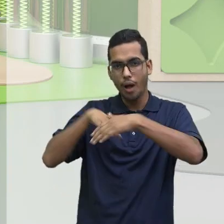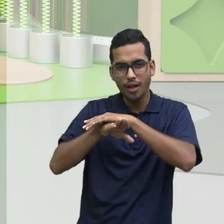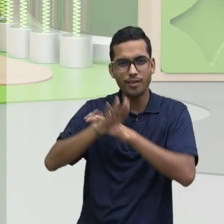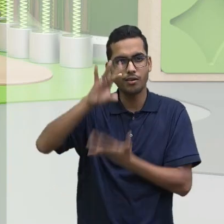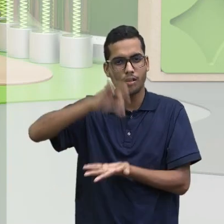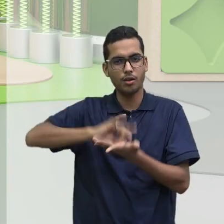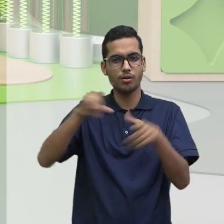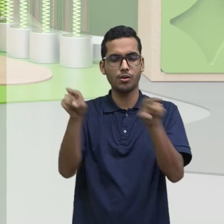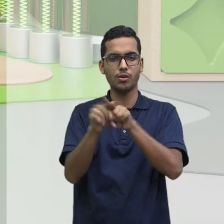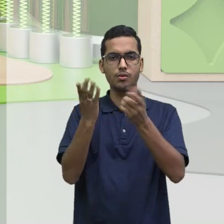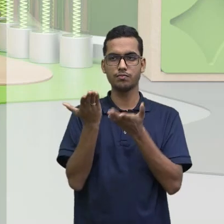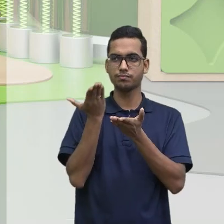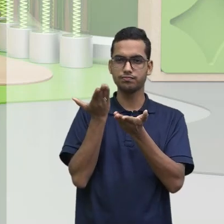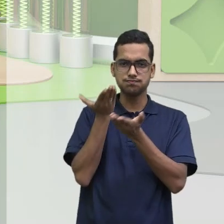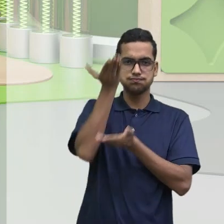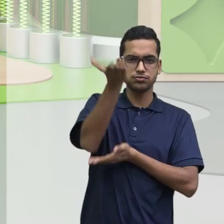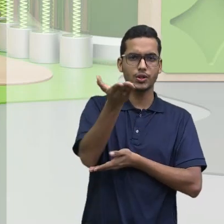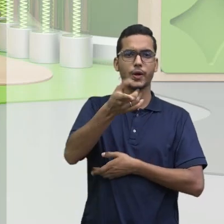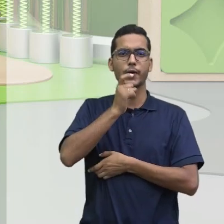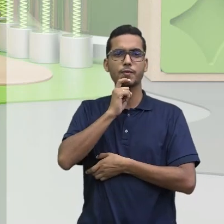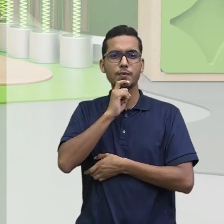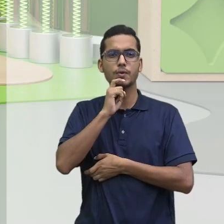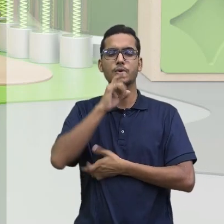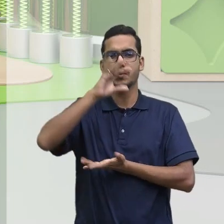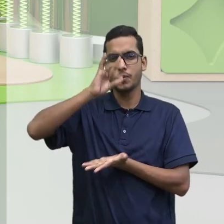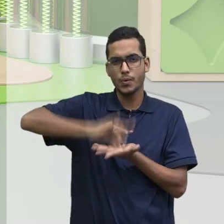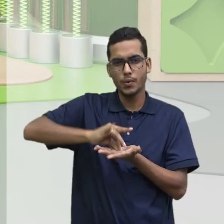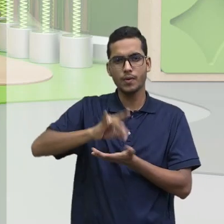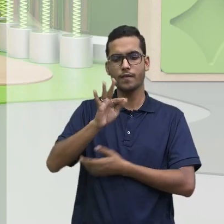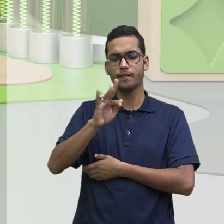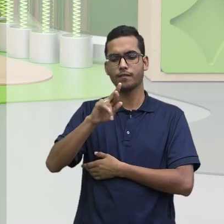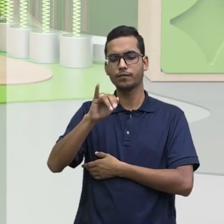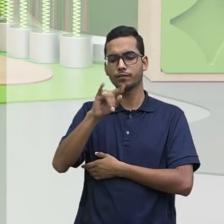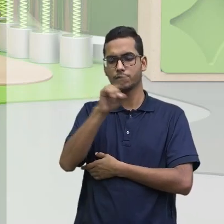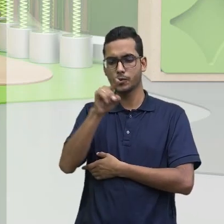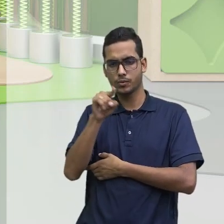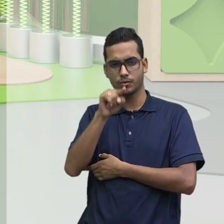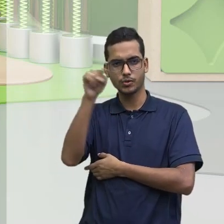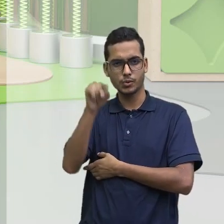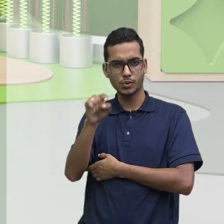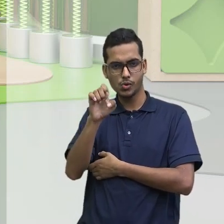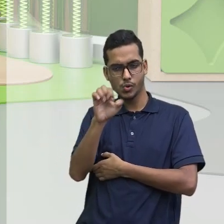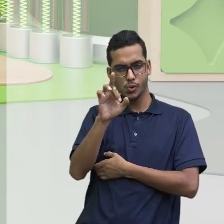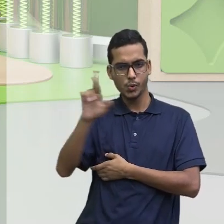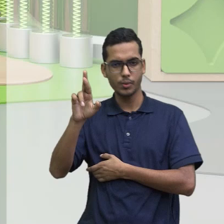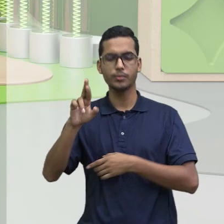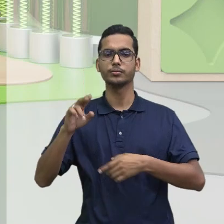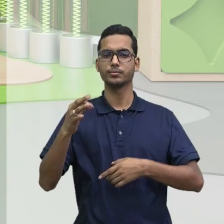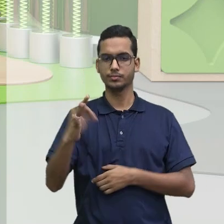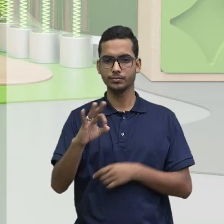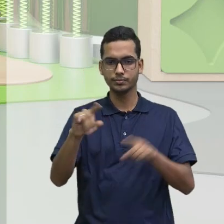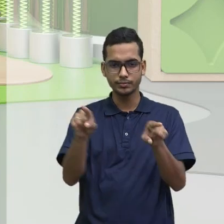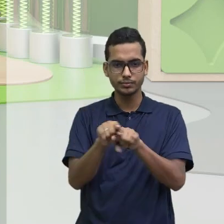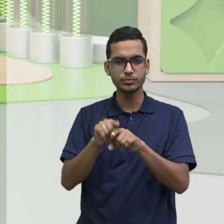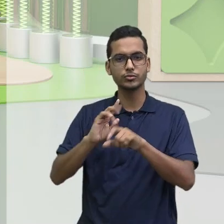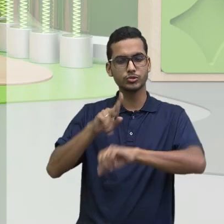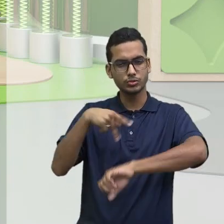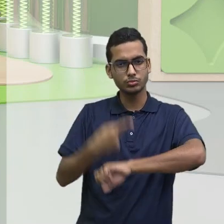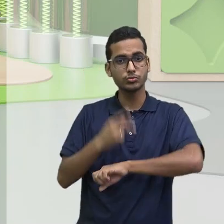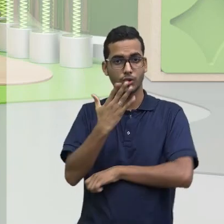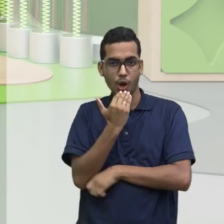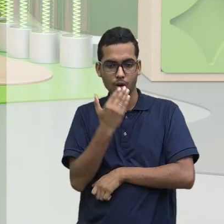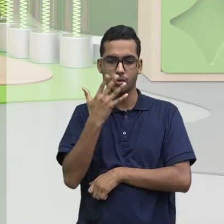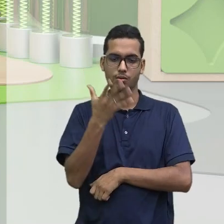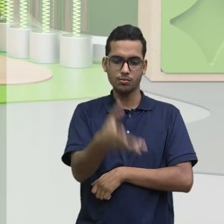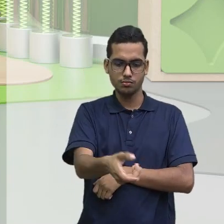for consumir, descongele, e imediatamente você vai levar para o cozimento. Outros alimentos, como frutas